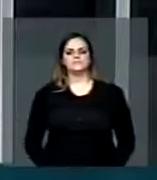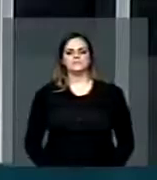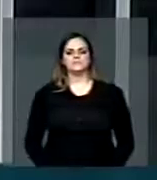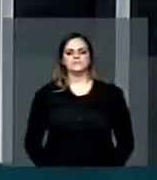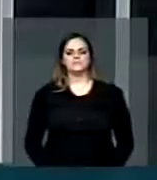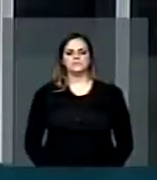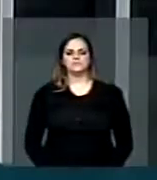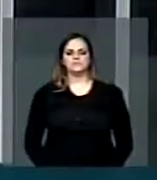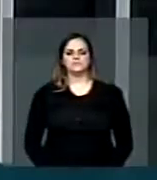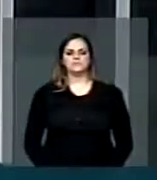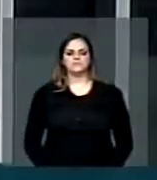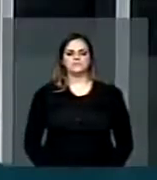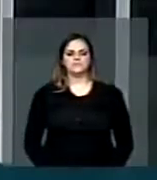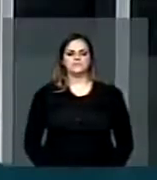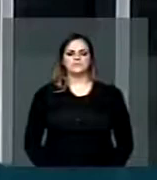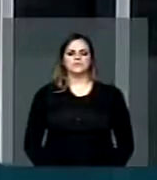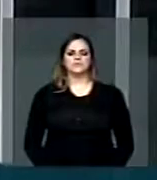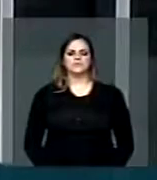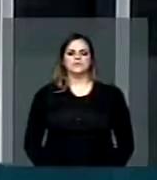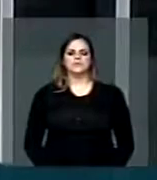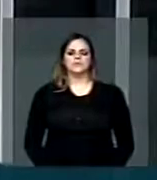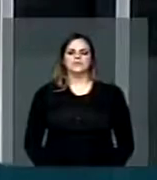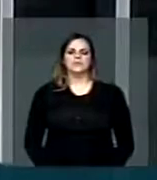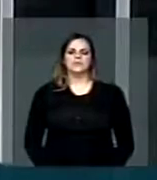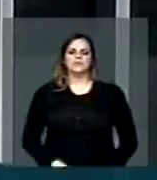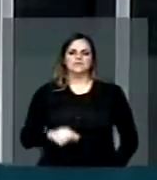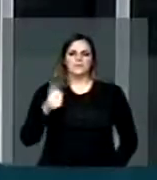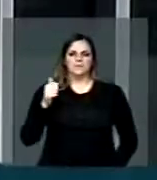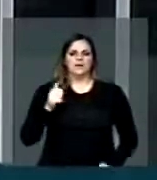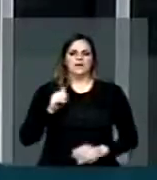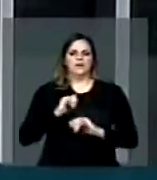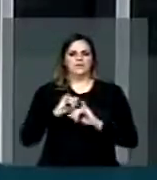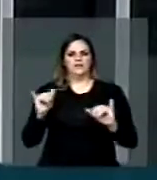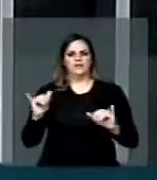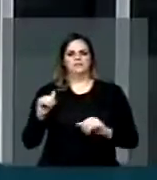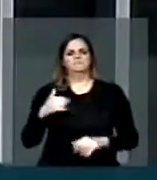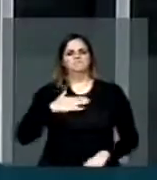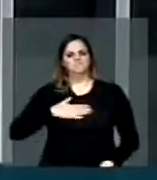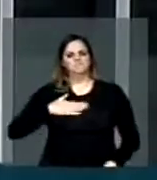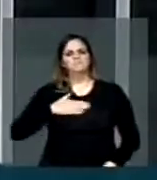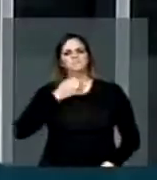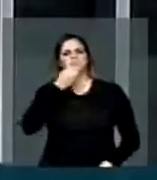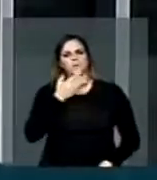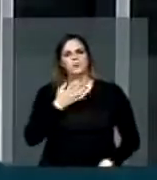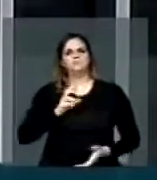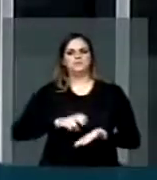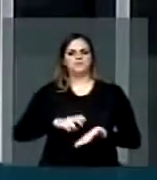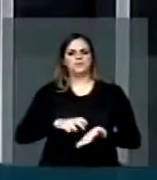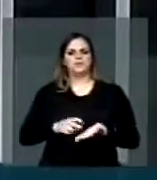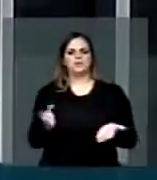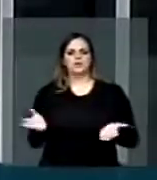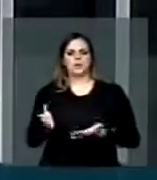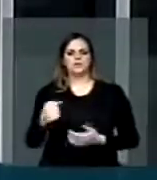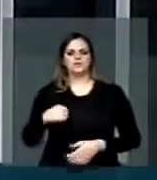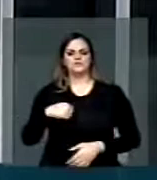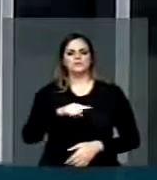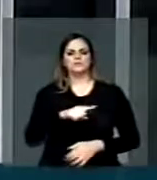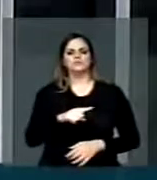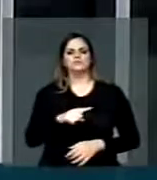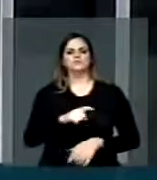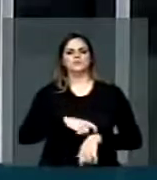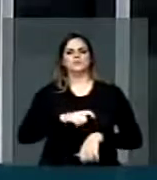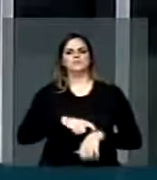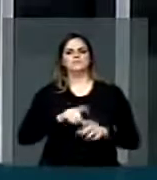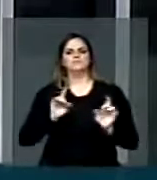dizendo, da satisfação que foi, deputado Inocêncio, ter participado agora no final da manhã na solenidade que contou, claro,